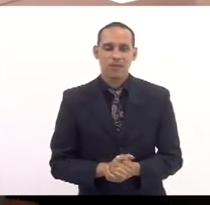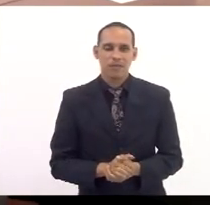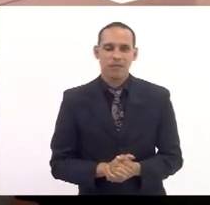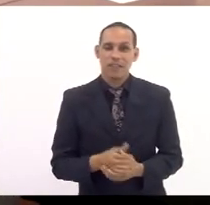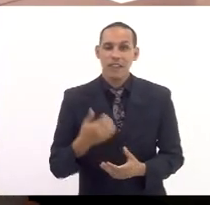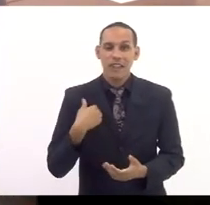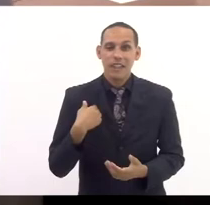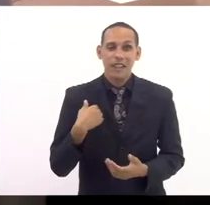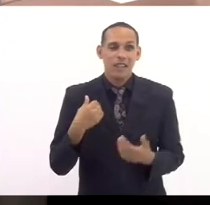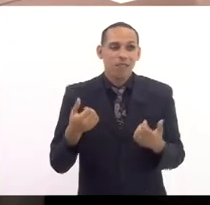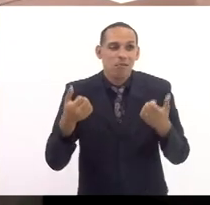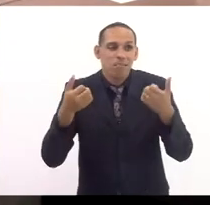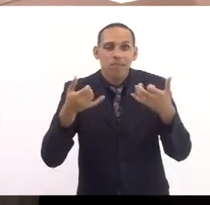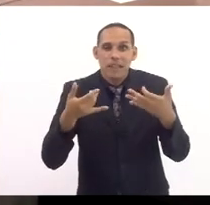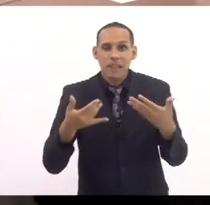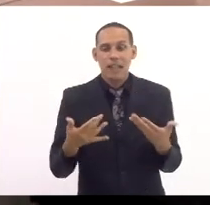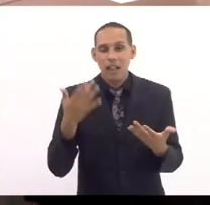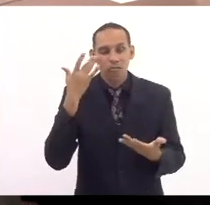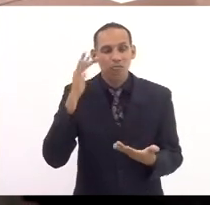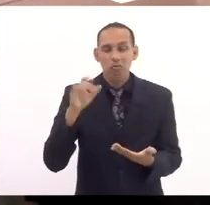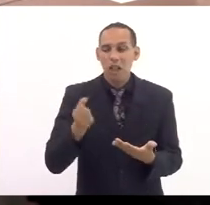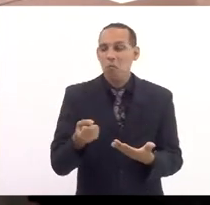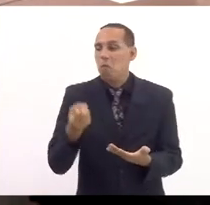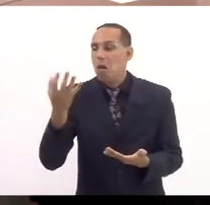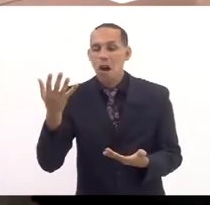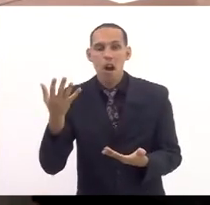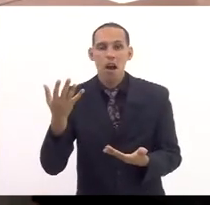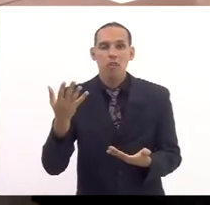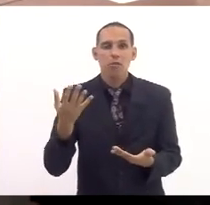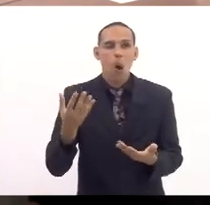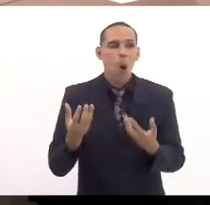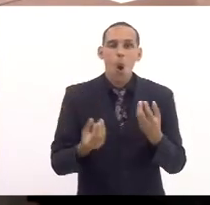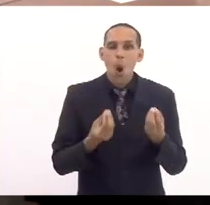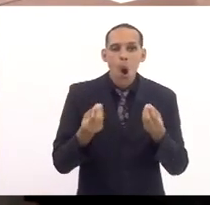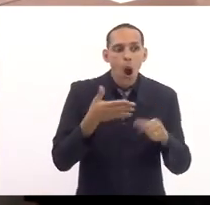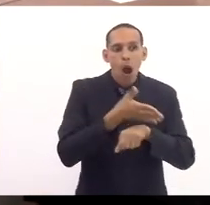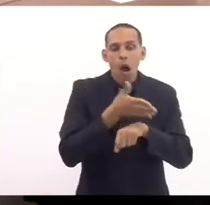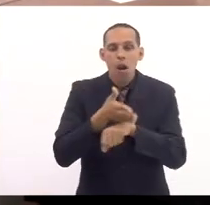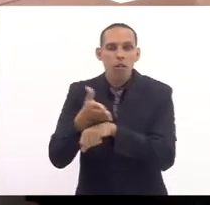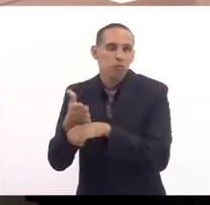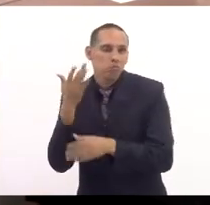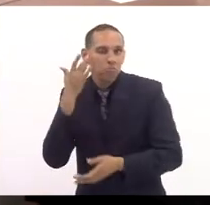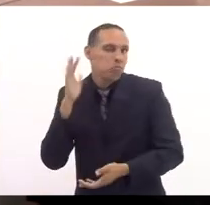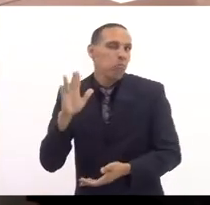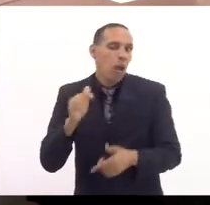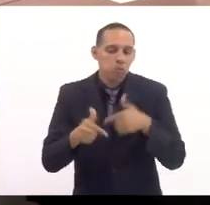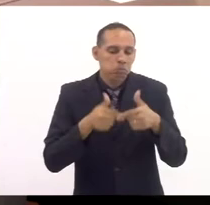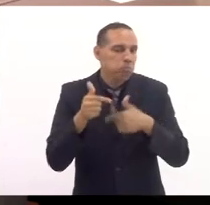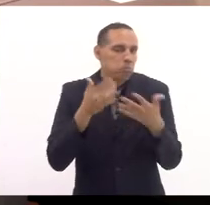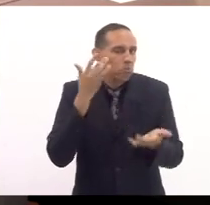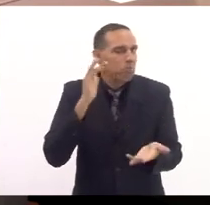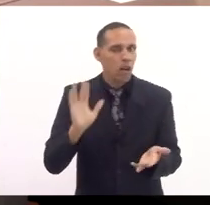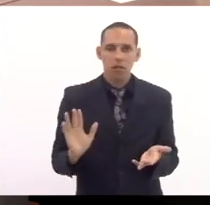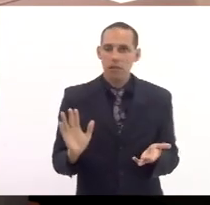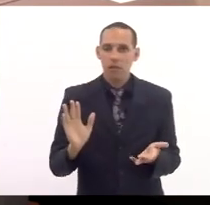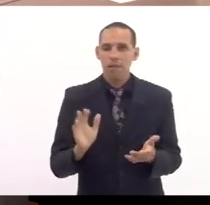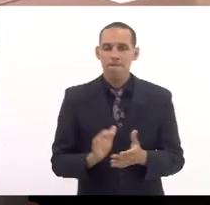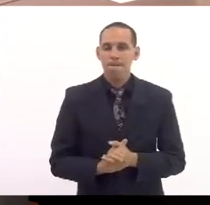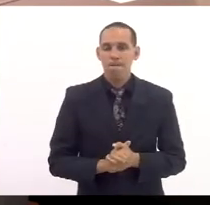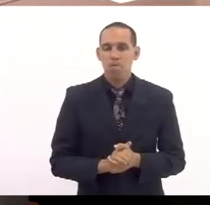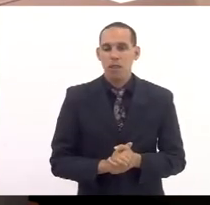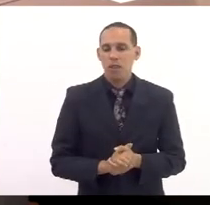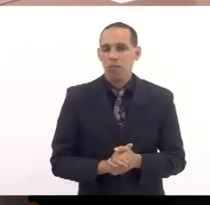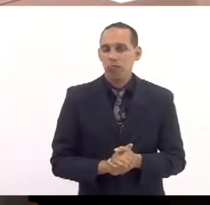eu não sei explicitar, né, exatamente efetivo, como é que vai se dar essa ocupação. Assim, operacionalmente, eu não sei. Não